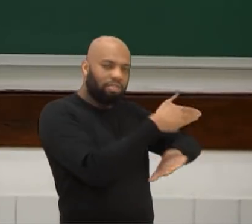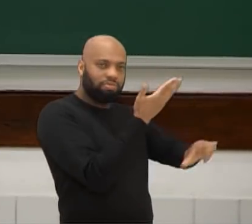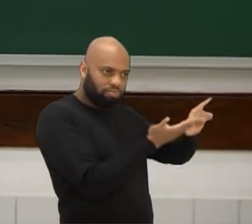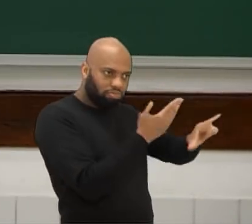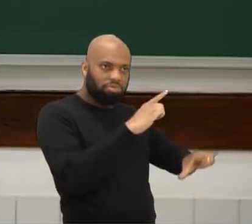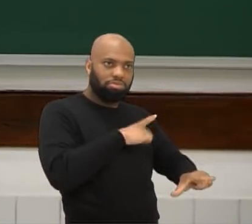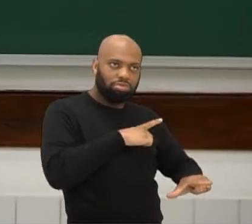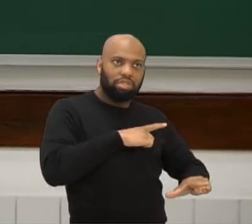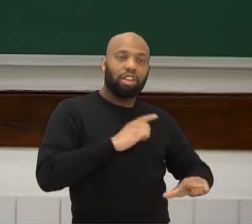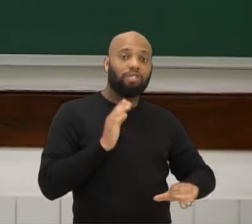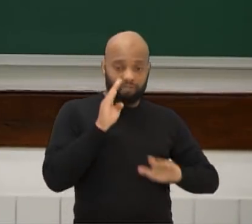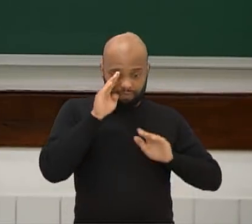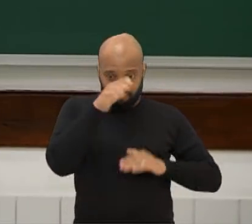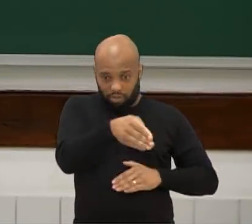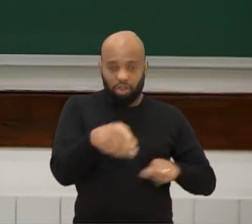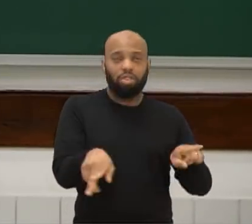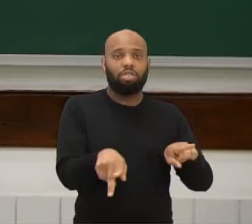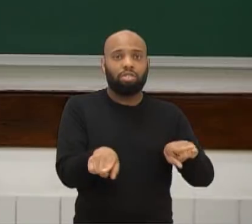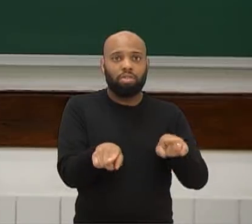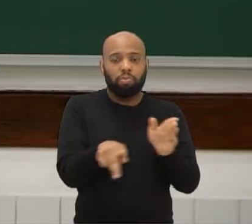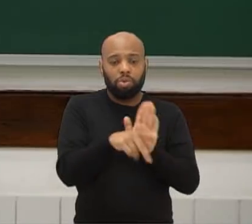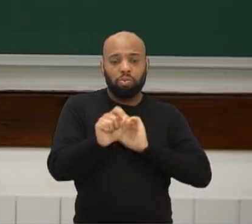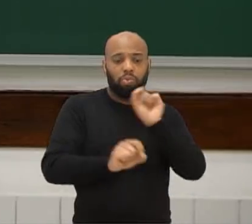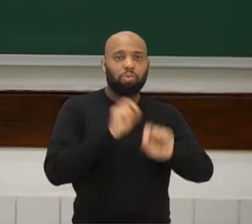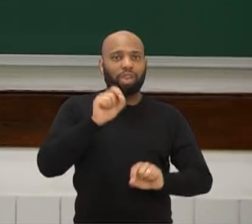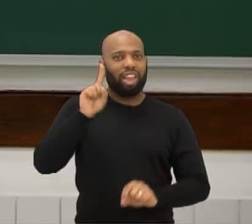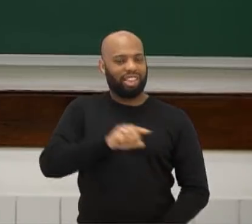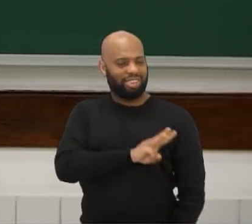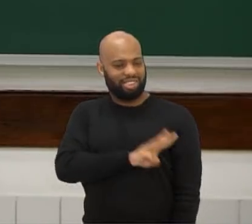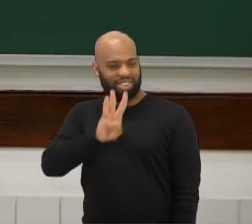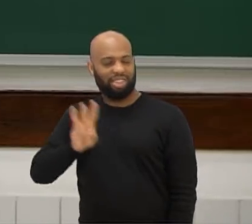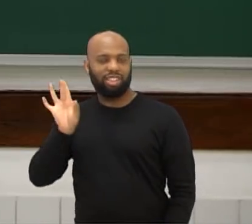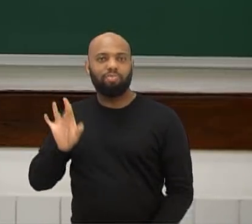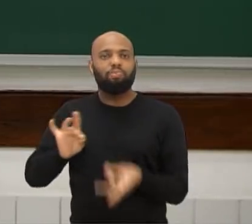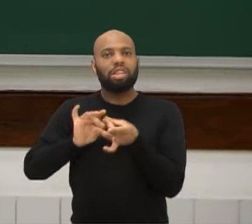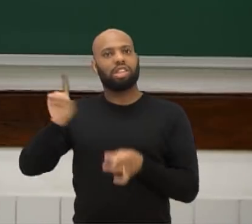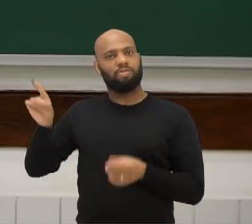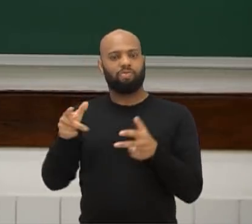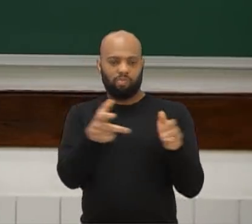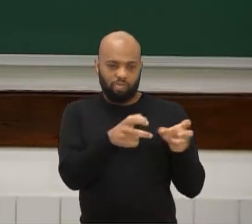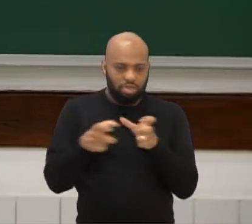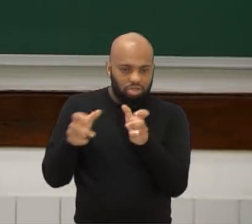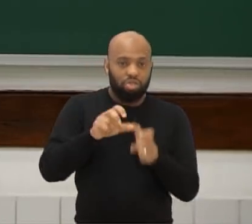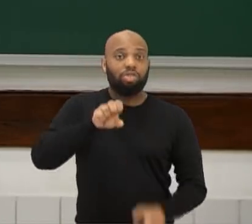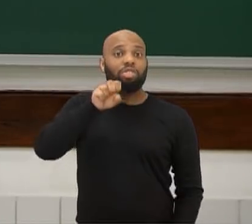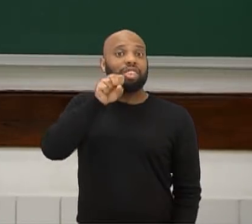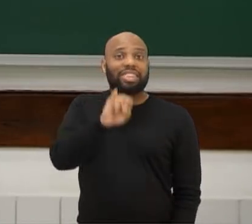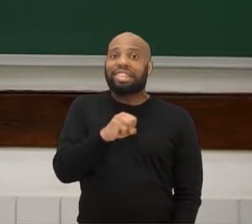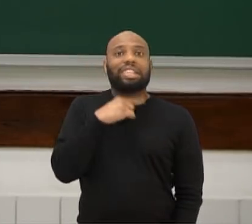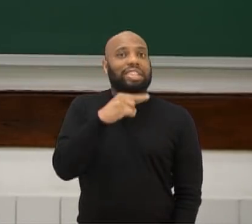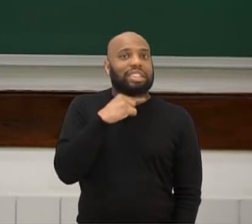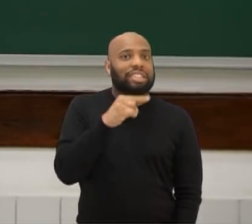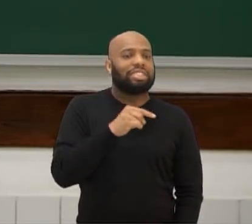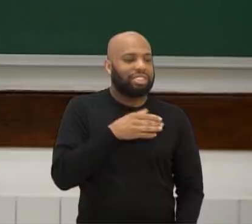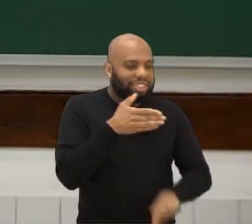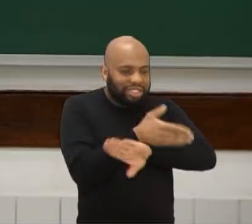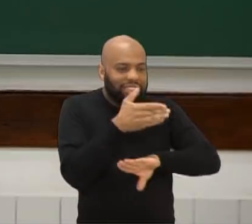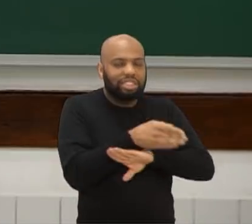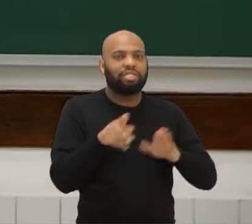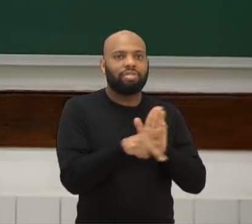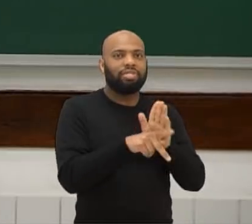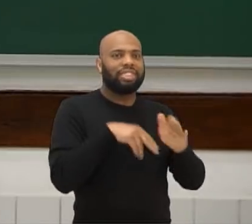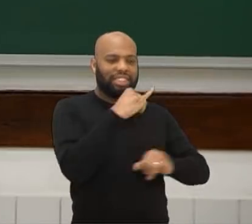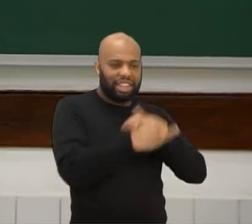slides, direcionando vocês para o site especificamente para esse jogo. Caso não tenha acesso à